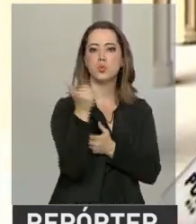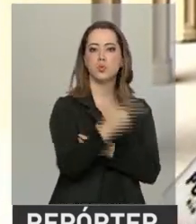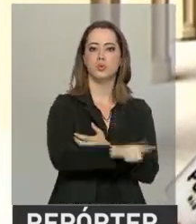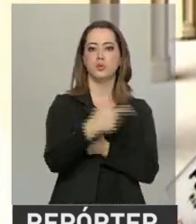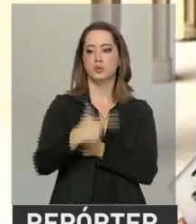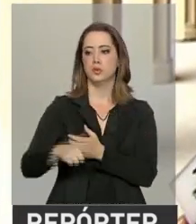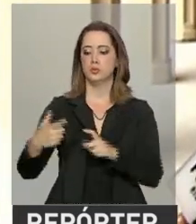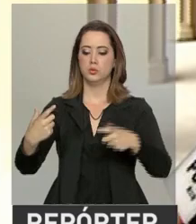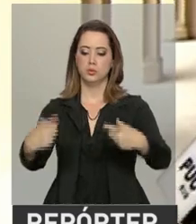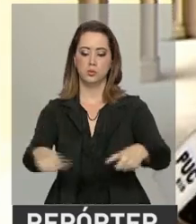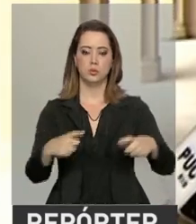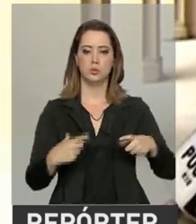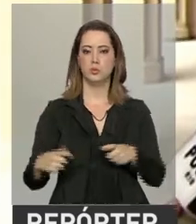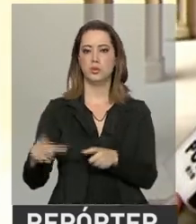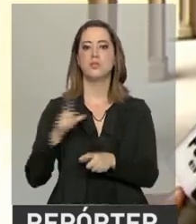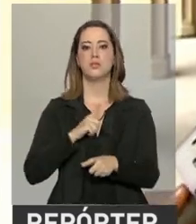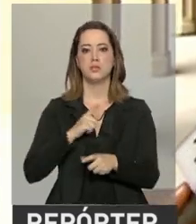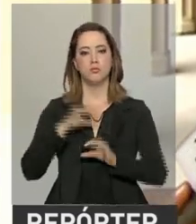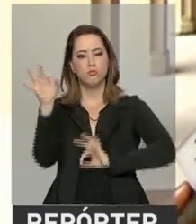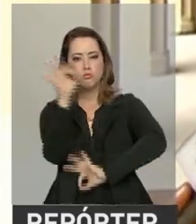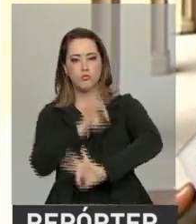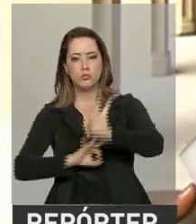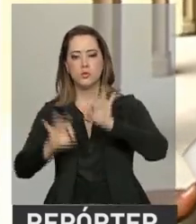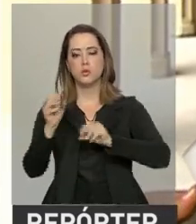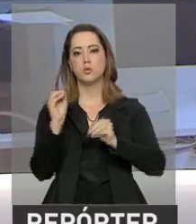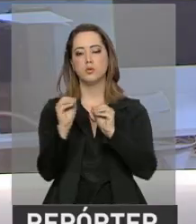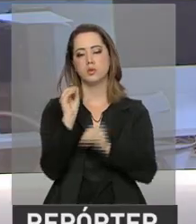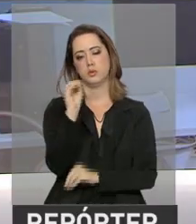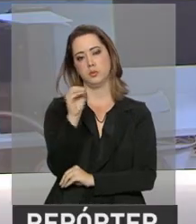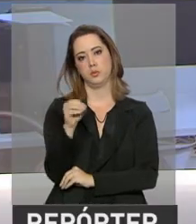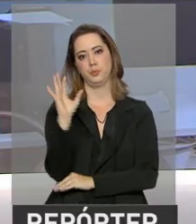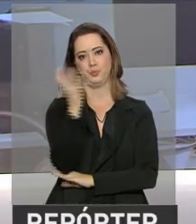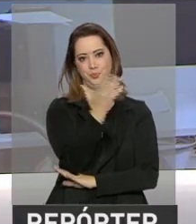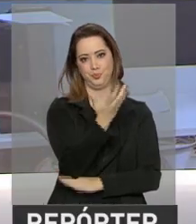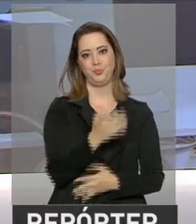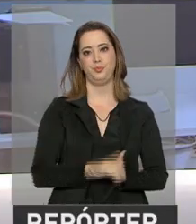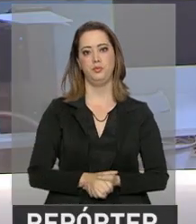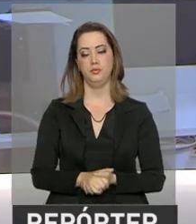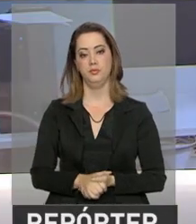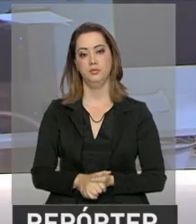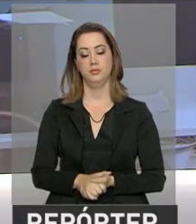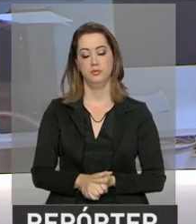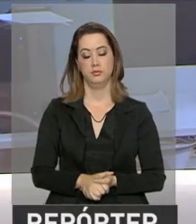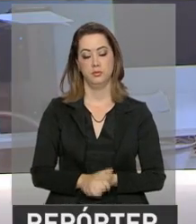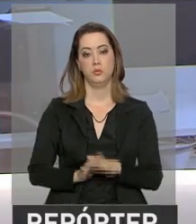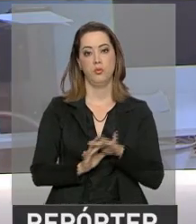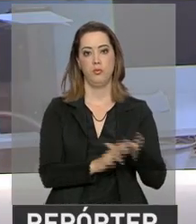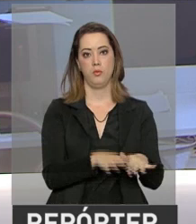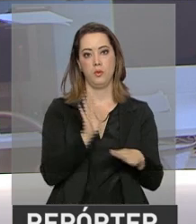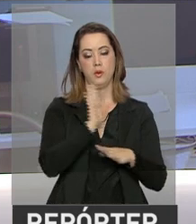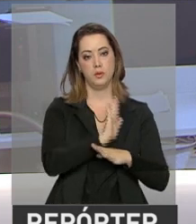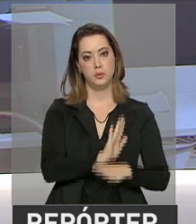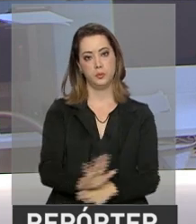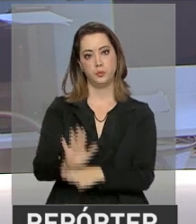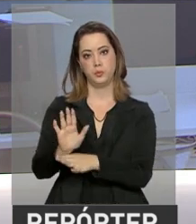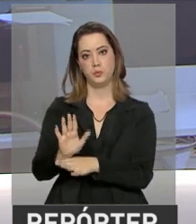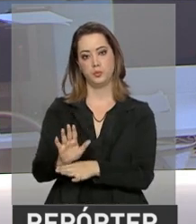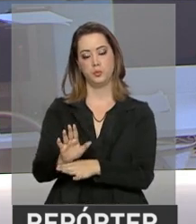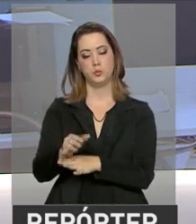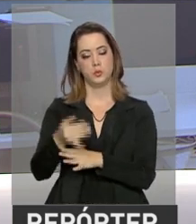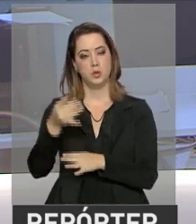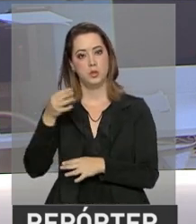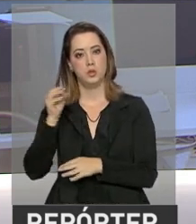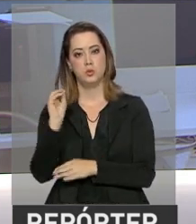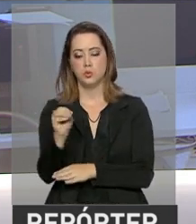unidades de conservação é muito importante contribuir para a preservação do meio ambiente ajudar